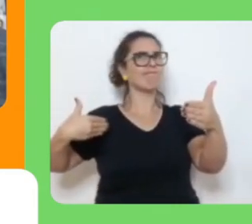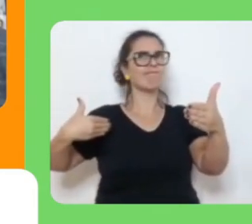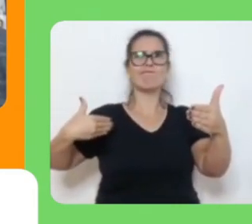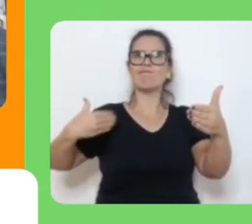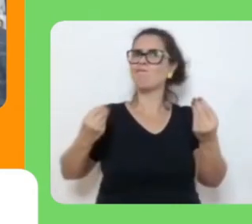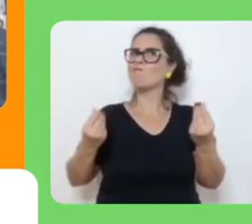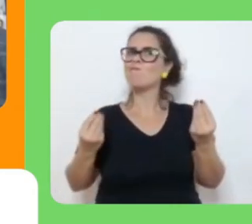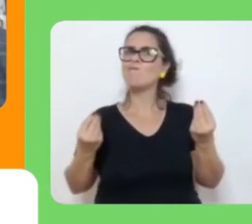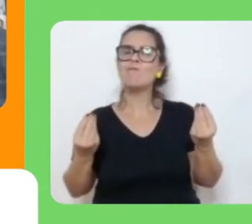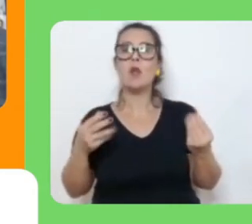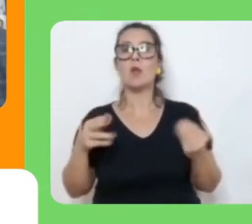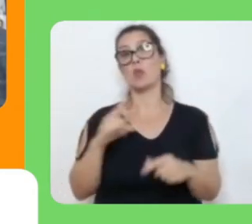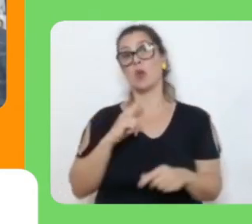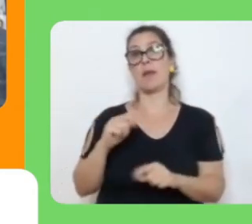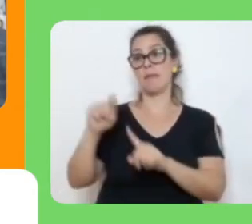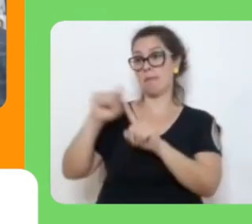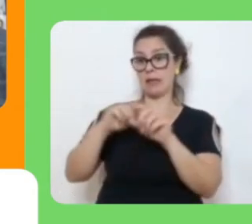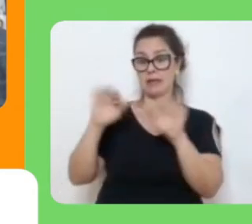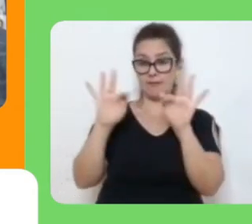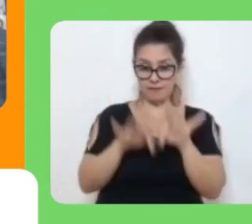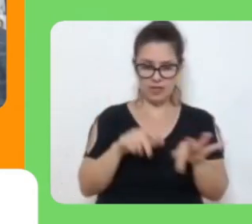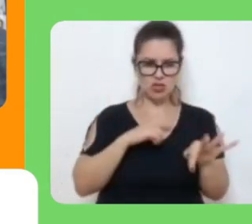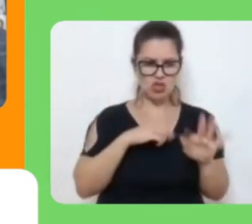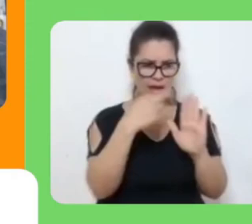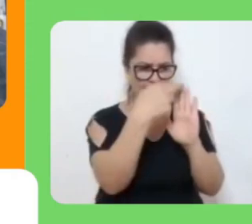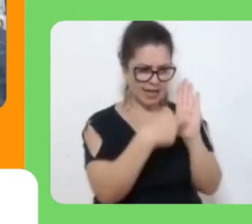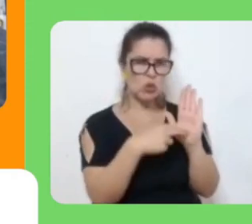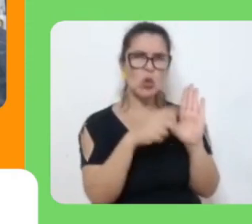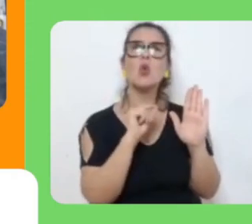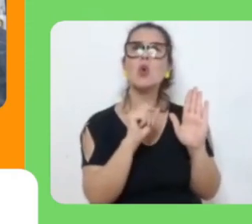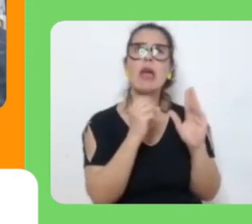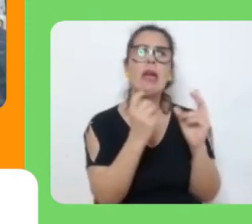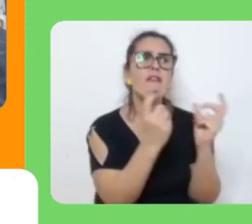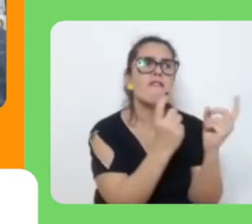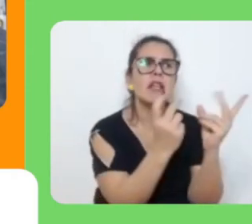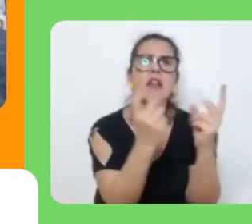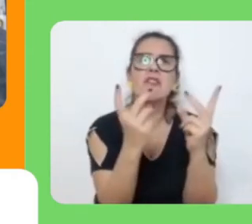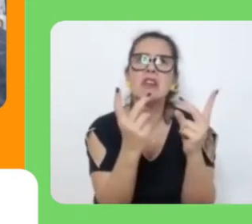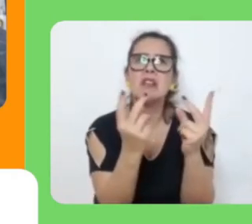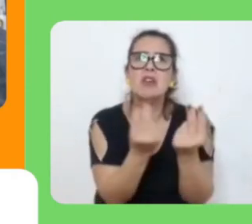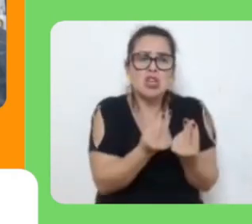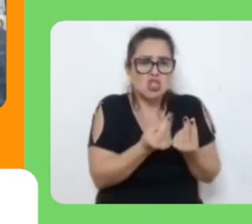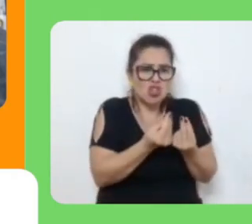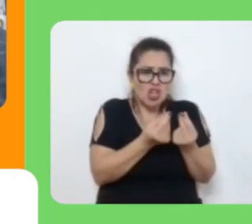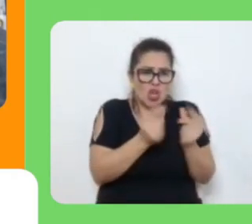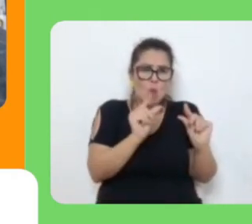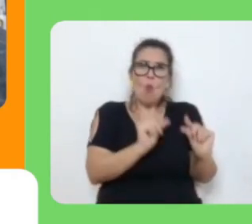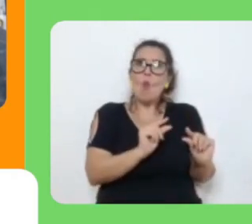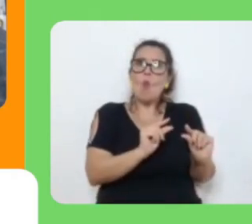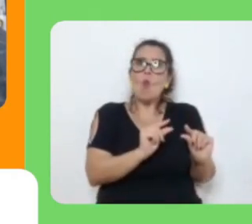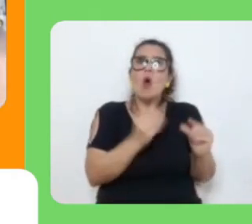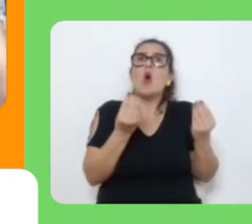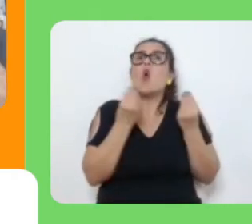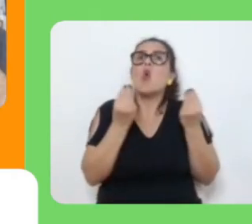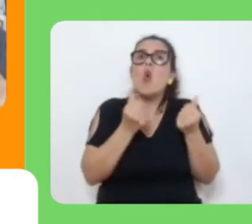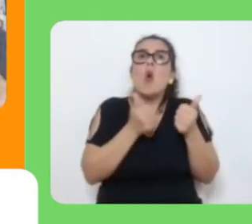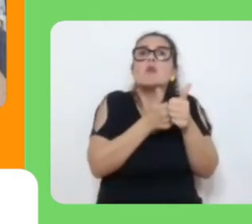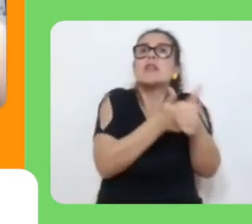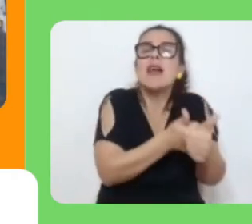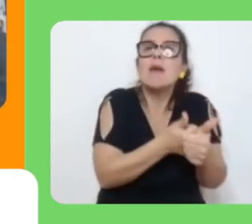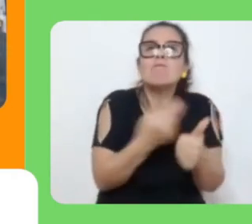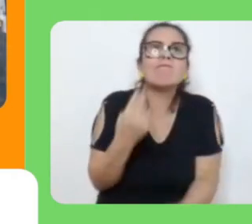no final do mês, você com poucos reais de venda de jogos. E você não tinha um acompanhamento